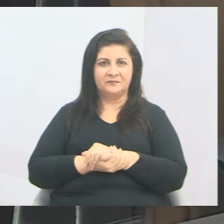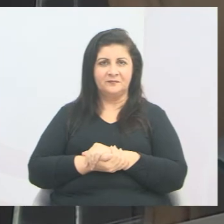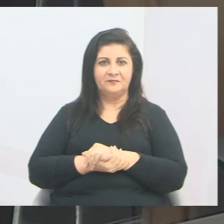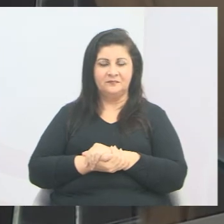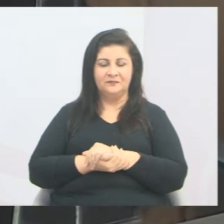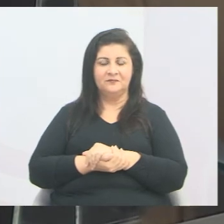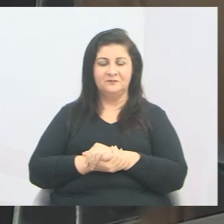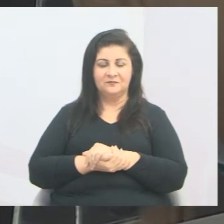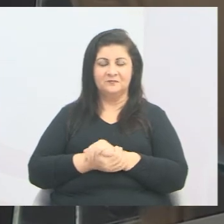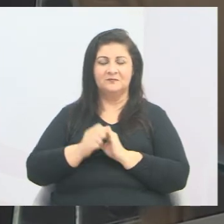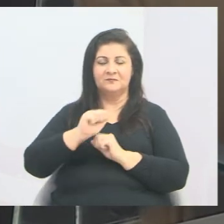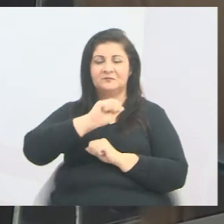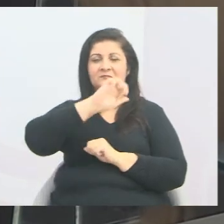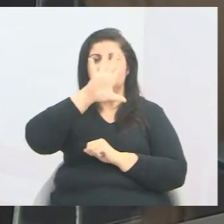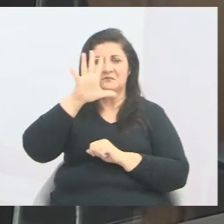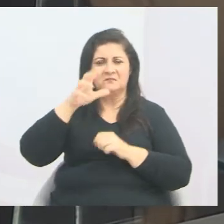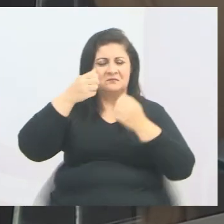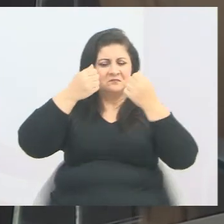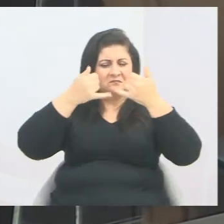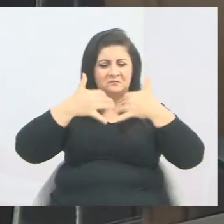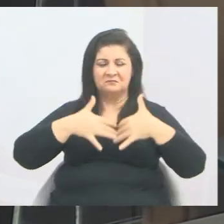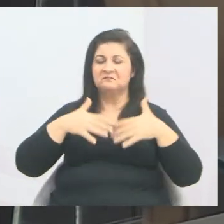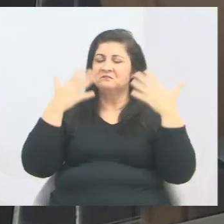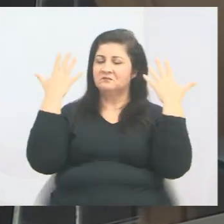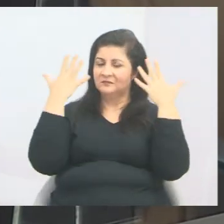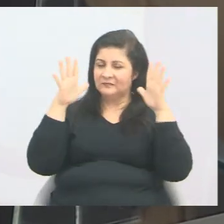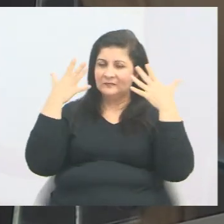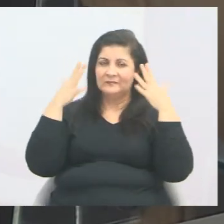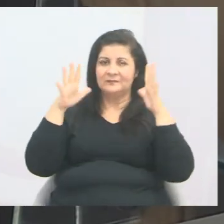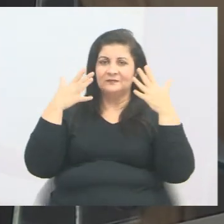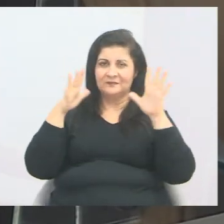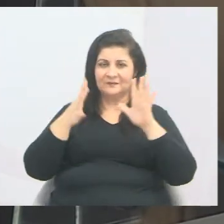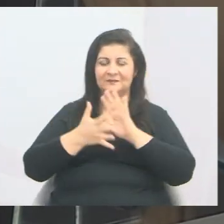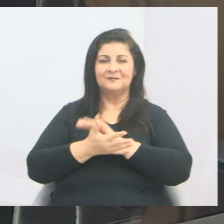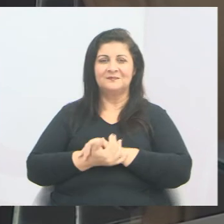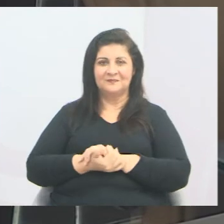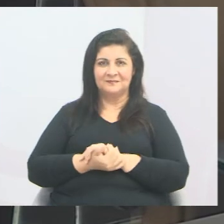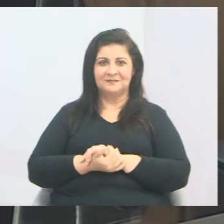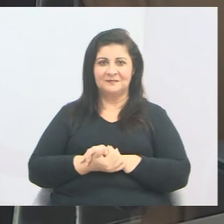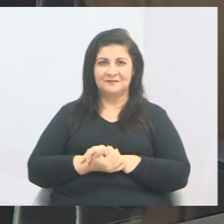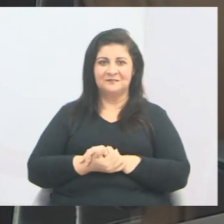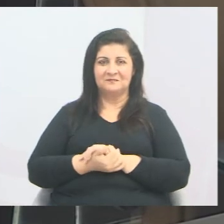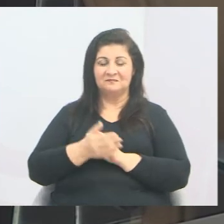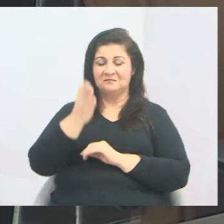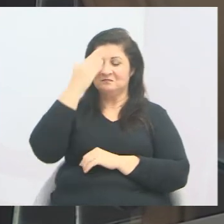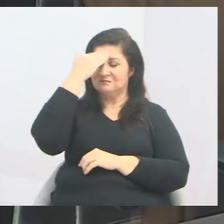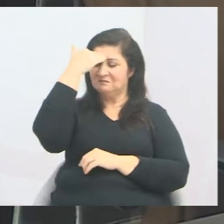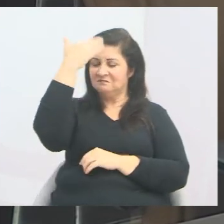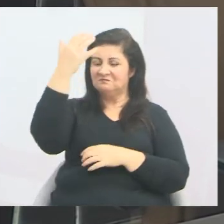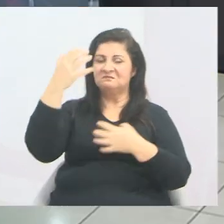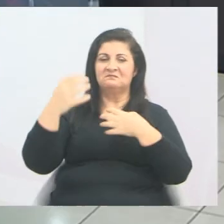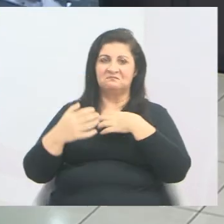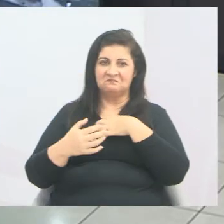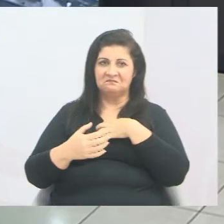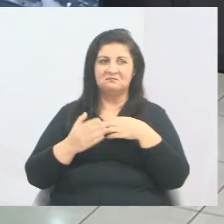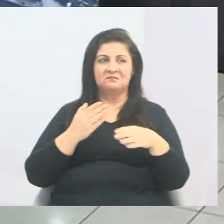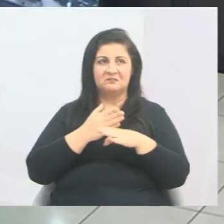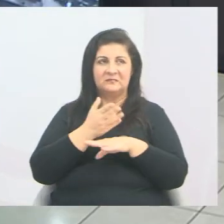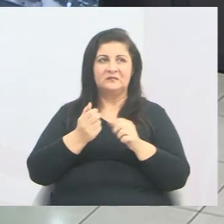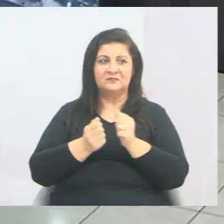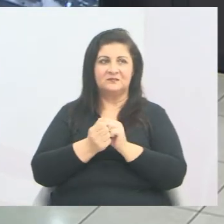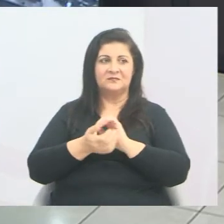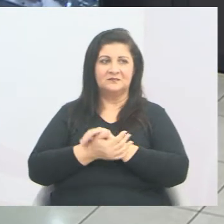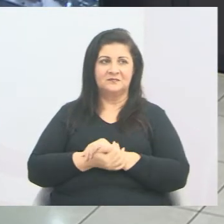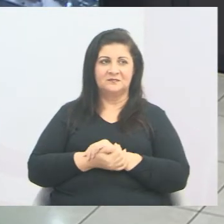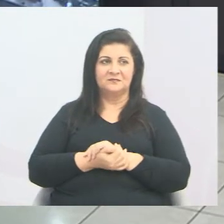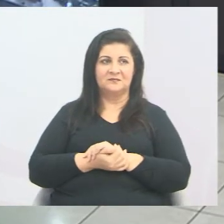e pela clareza na explanação. Vocês estão, assim, de parabéns, né? Só me honra estar aqui também